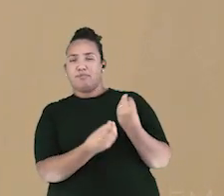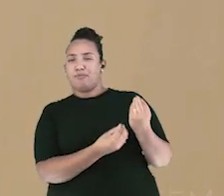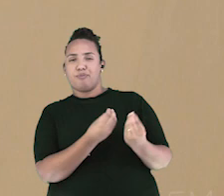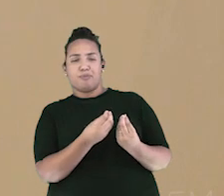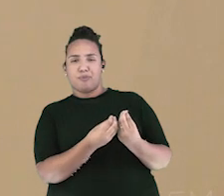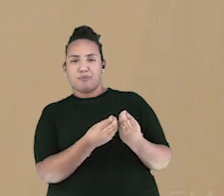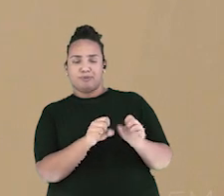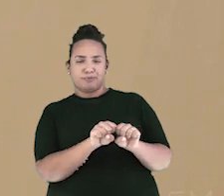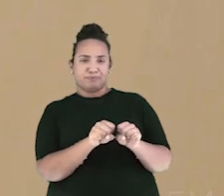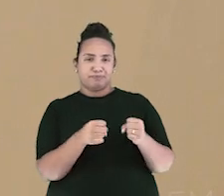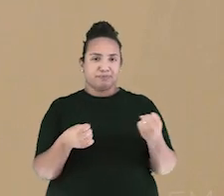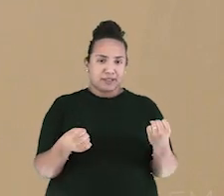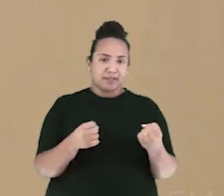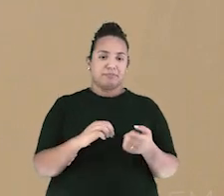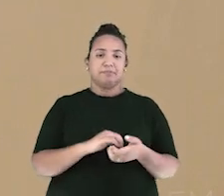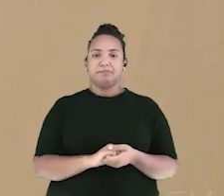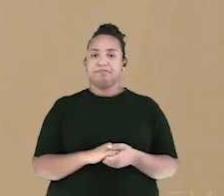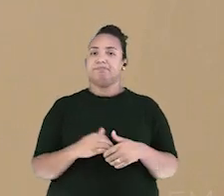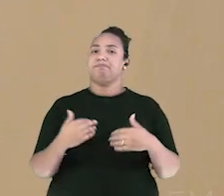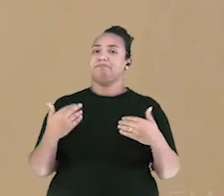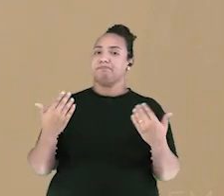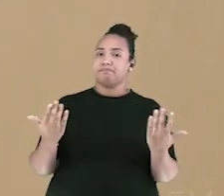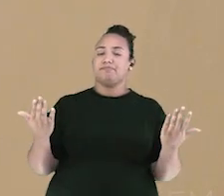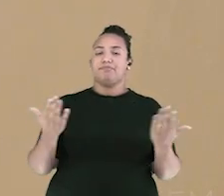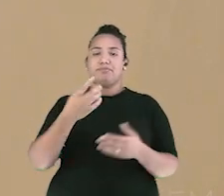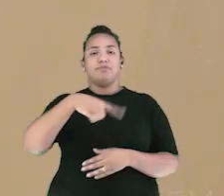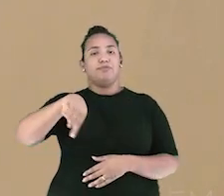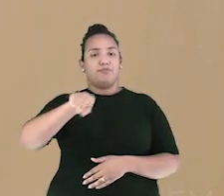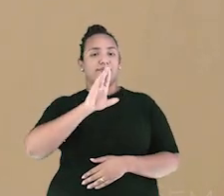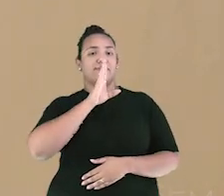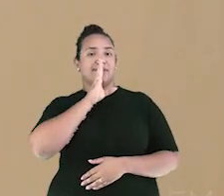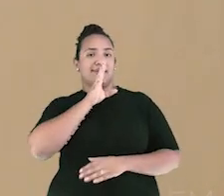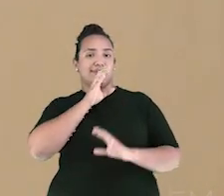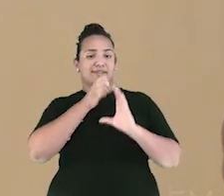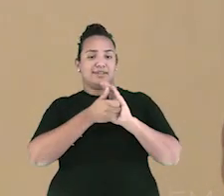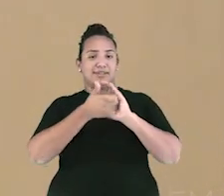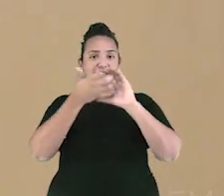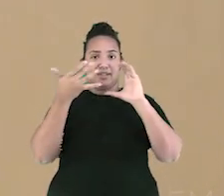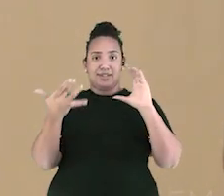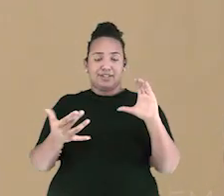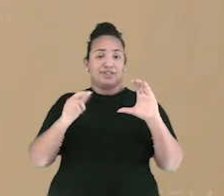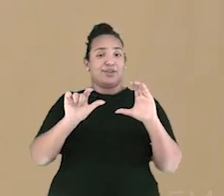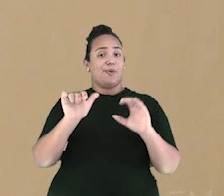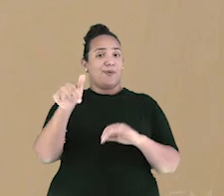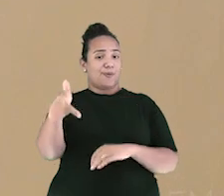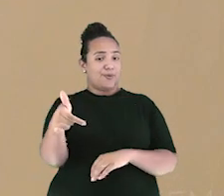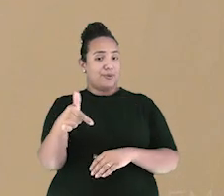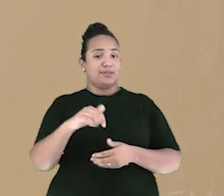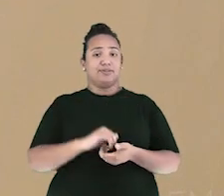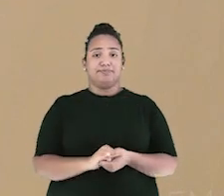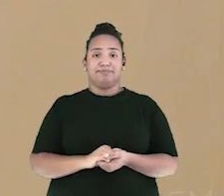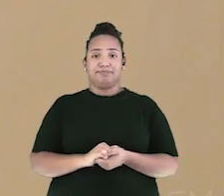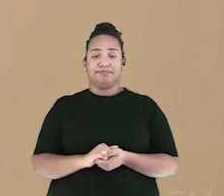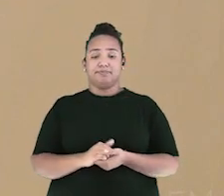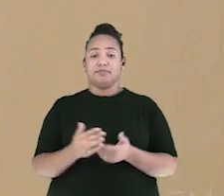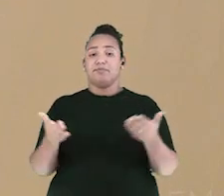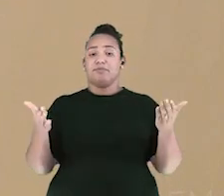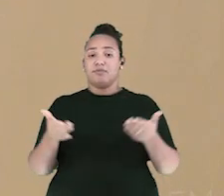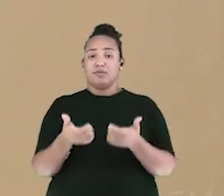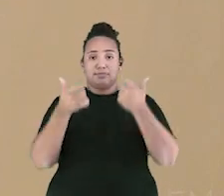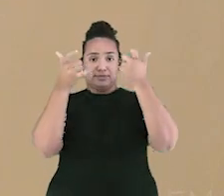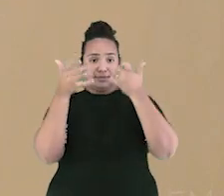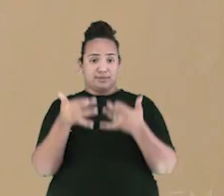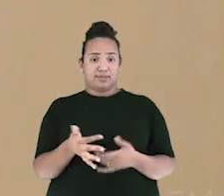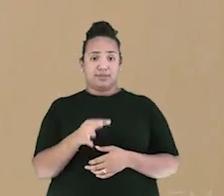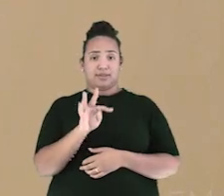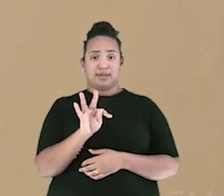de um material? E é aqui que a gente conhece mais uma propriedade da matéria, certo? Estamos